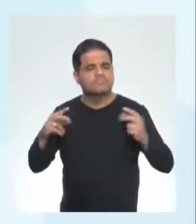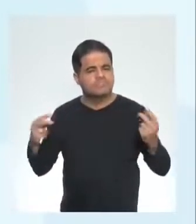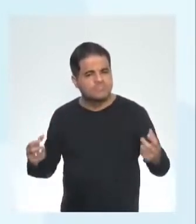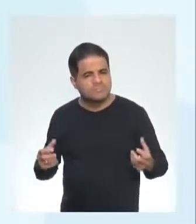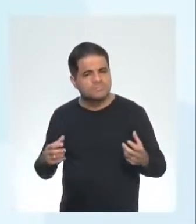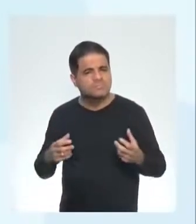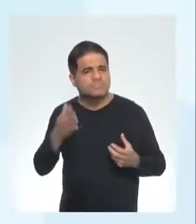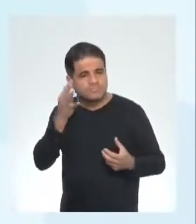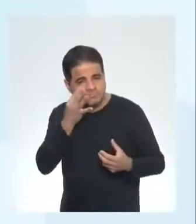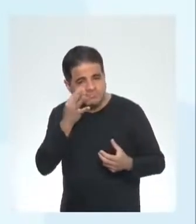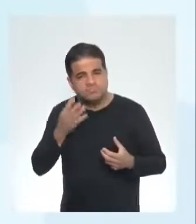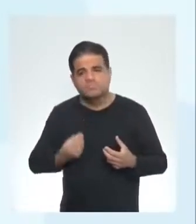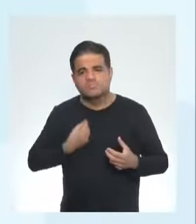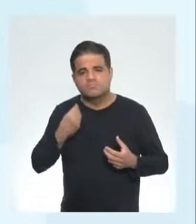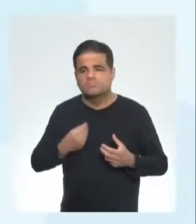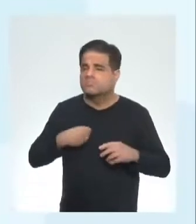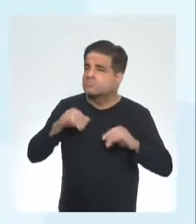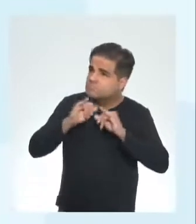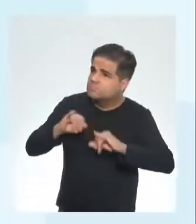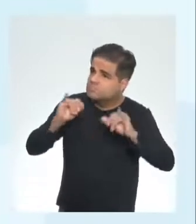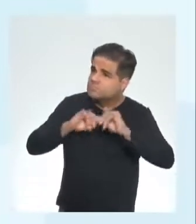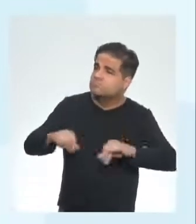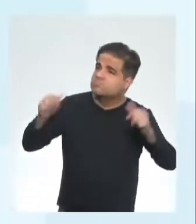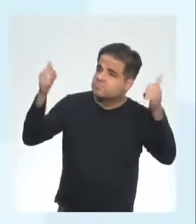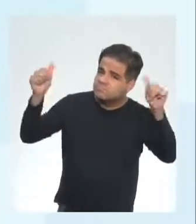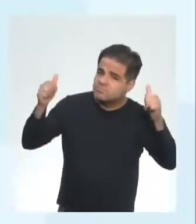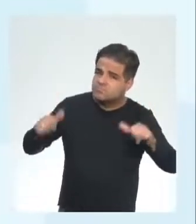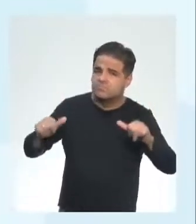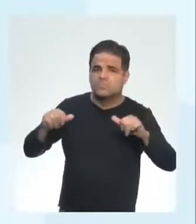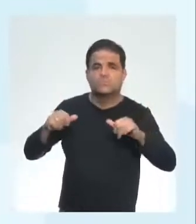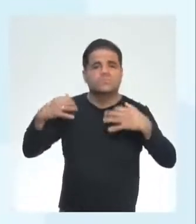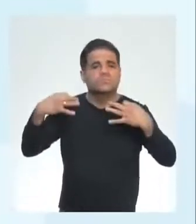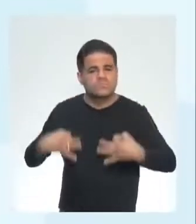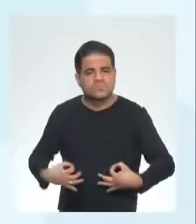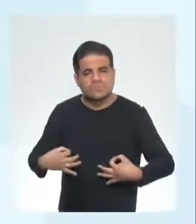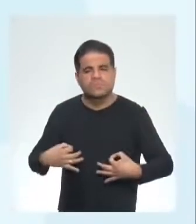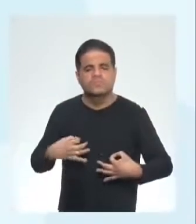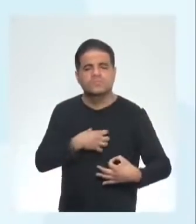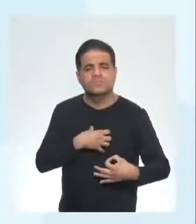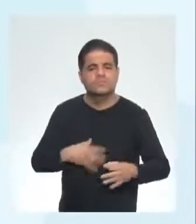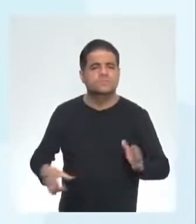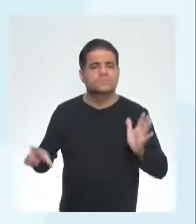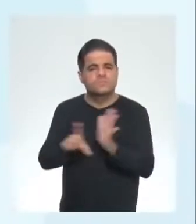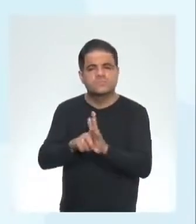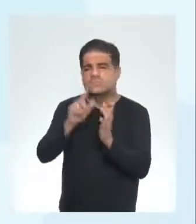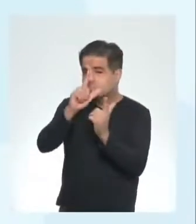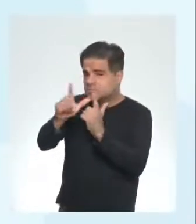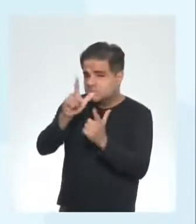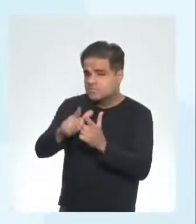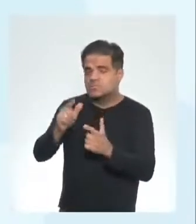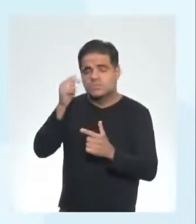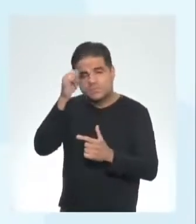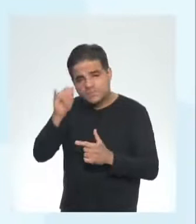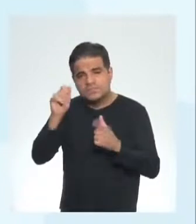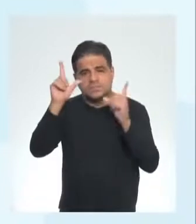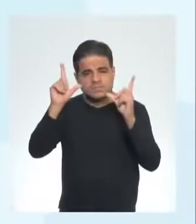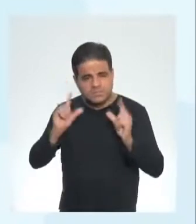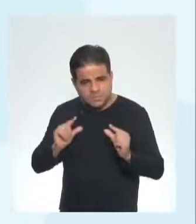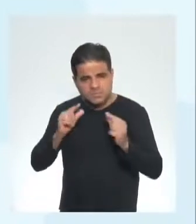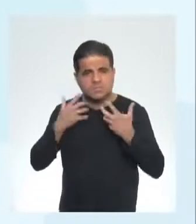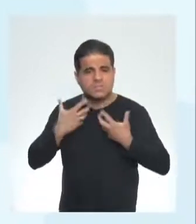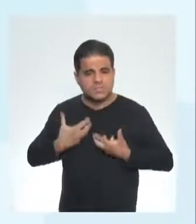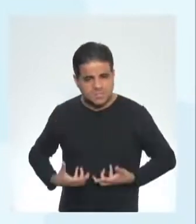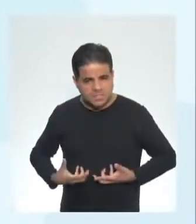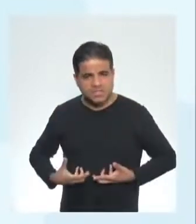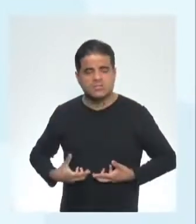regulamentar a exibição de anúncios publicitários, um tamanho correto, um tipo de letra que cause um menos cansaço, né? No caso, a segurança